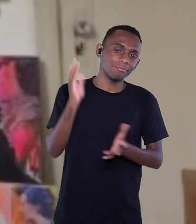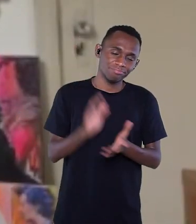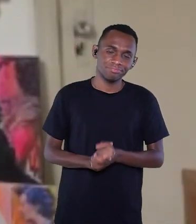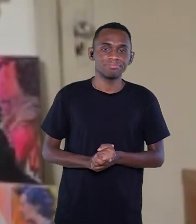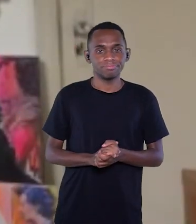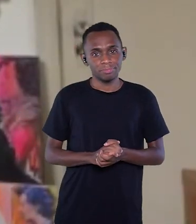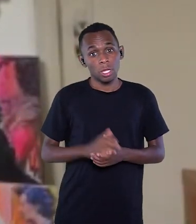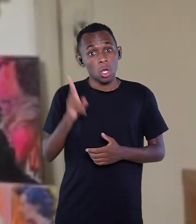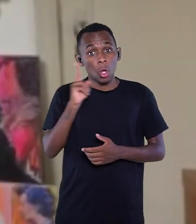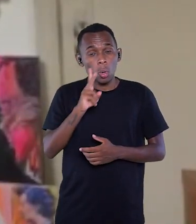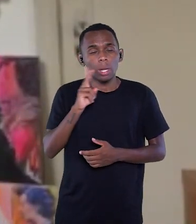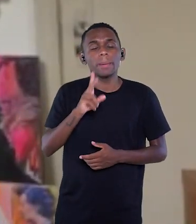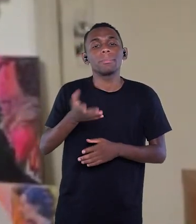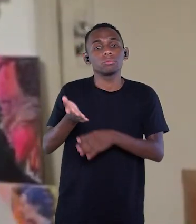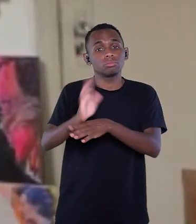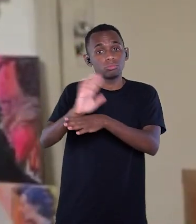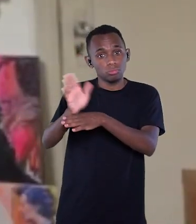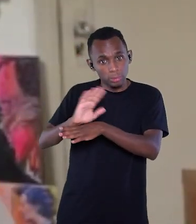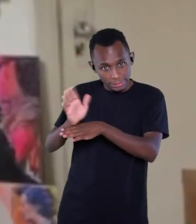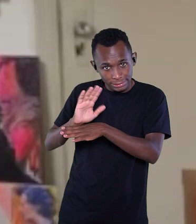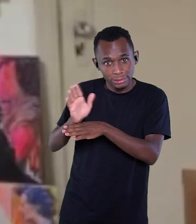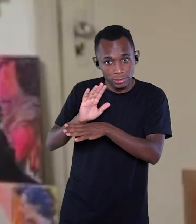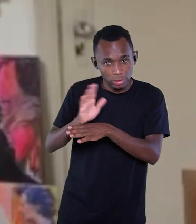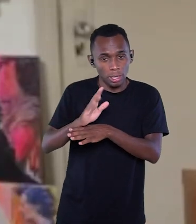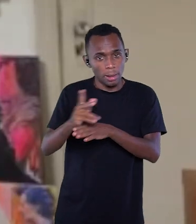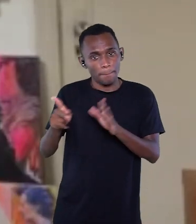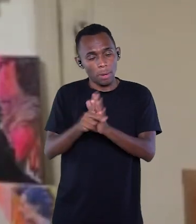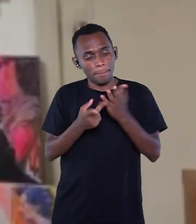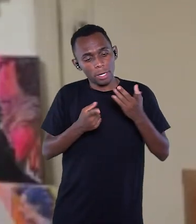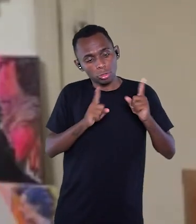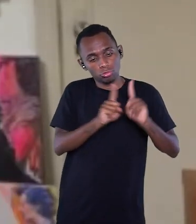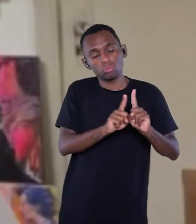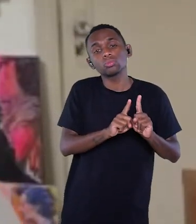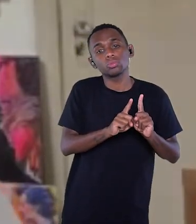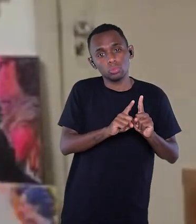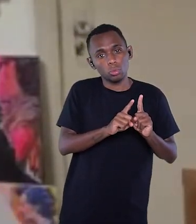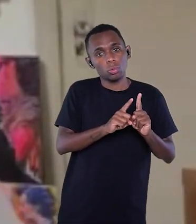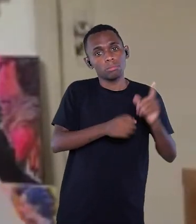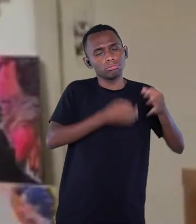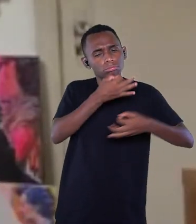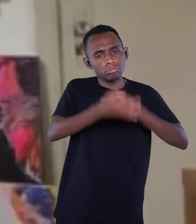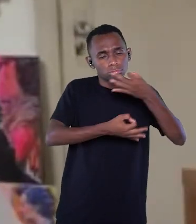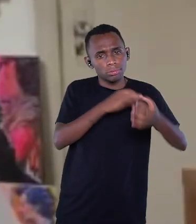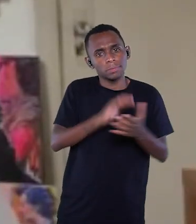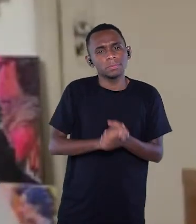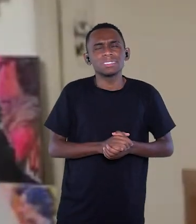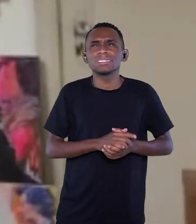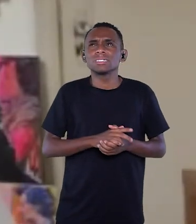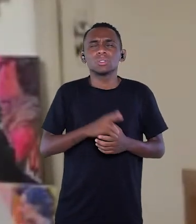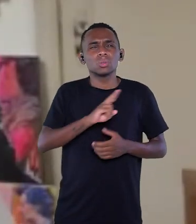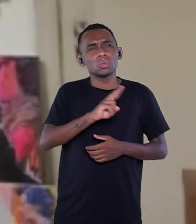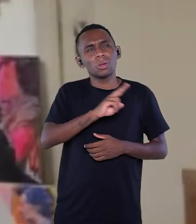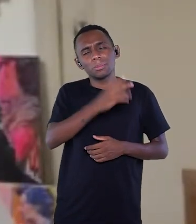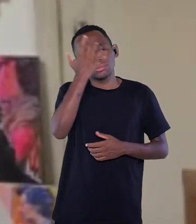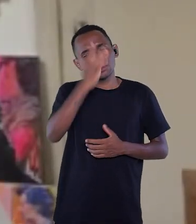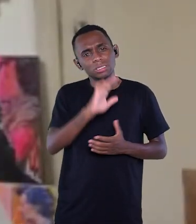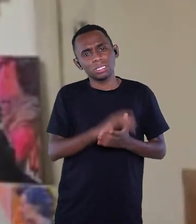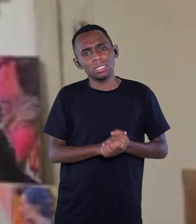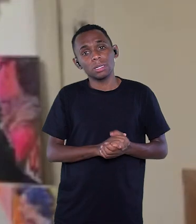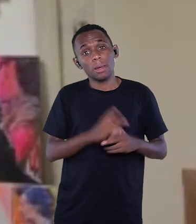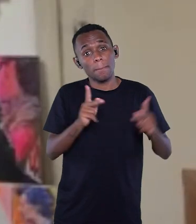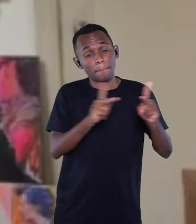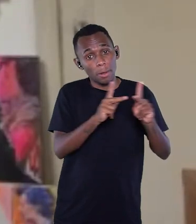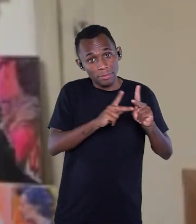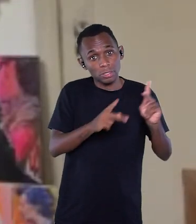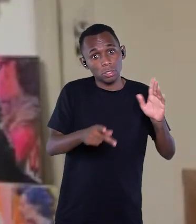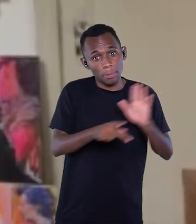eu assisti uma sessão com uma comentadora, a Tatiana, eu não vou lembrar o sobrenome dela agora, ela é